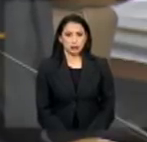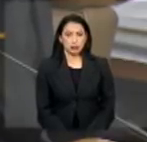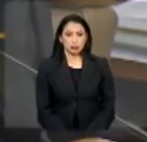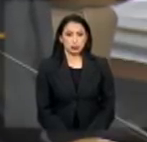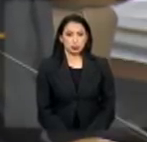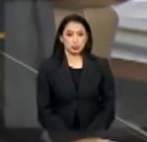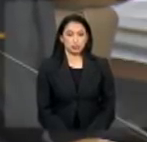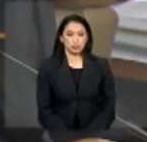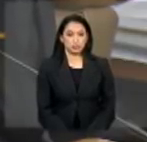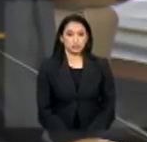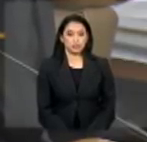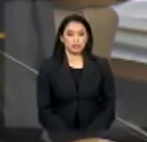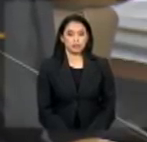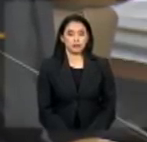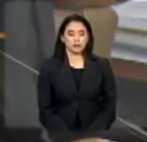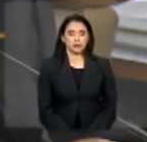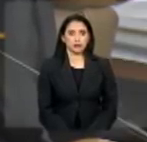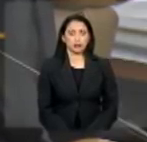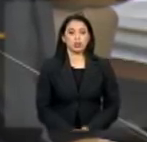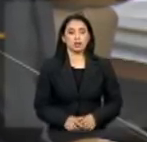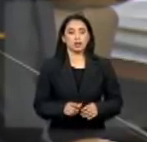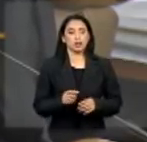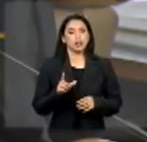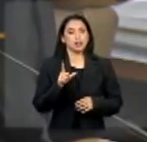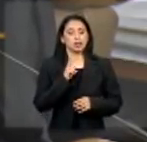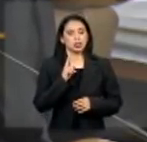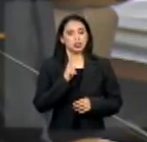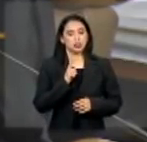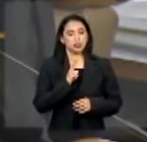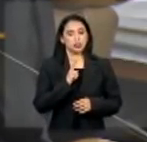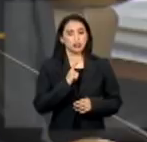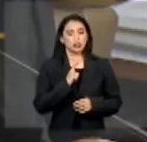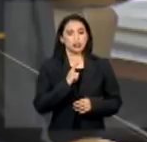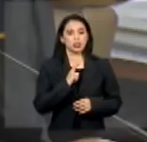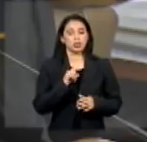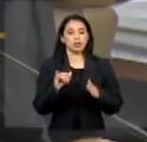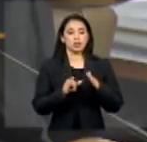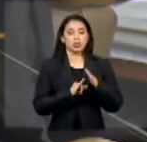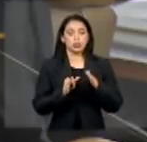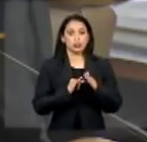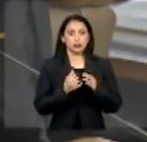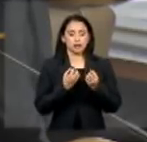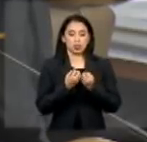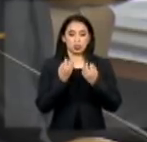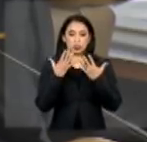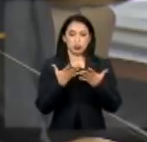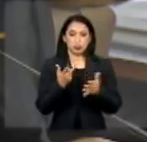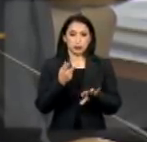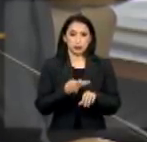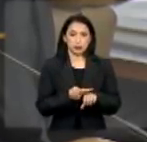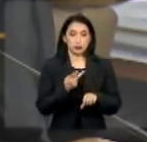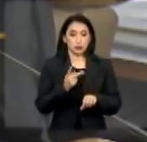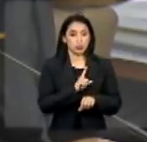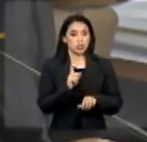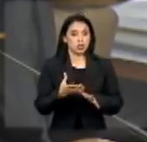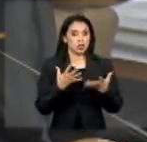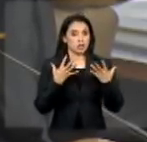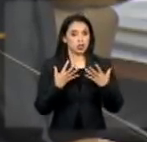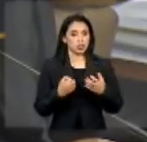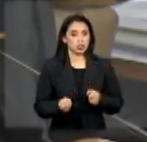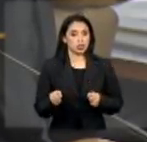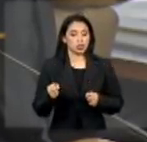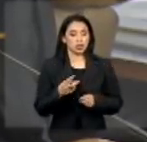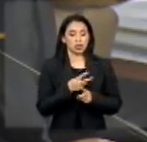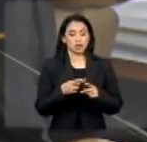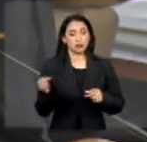sobre a implementação desse instituto da colaboração premiada que não constituem novidade no